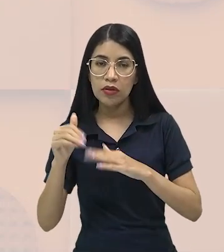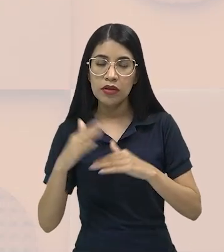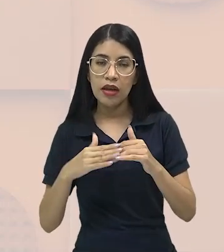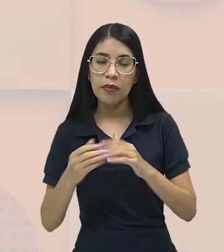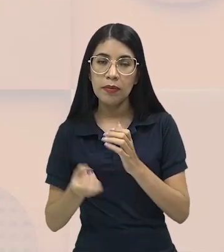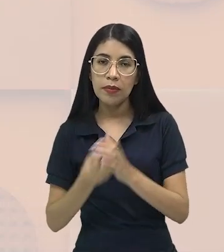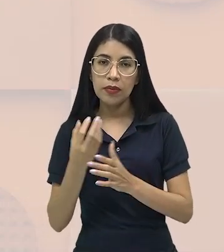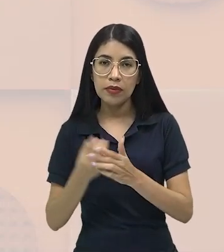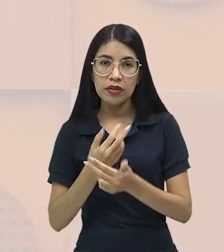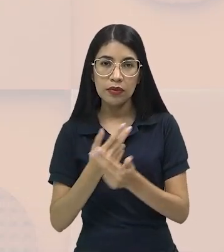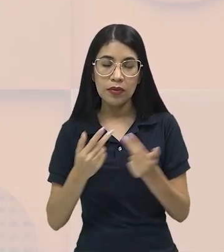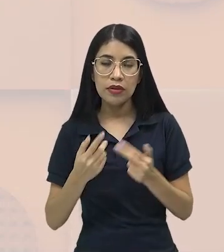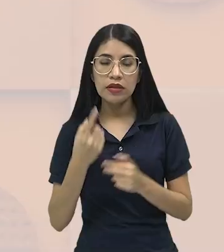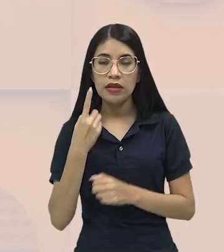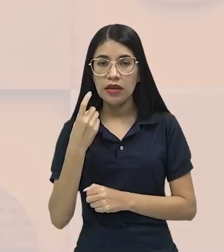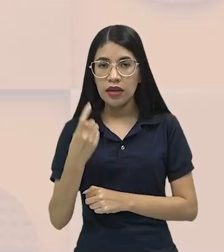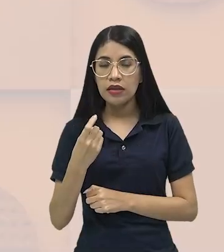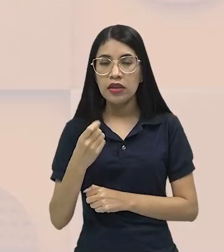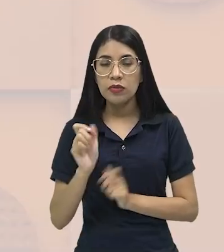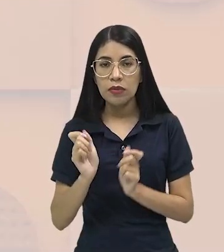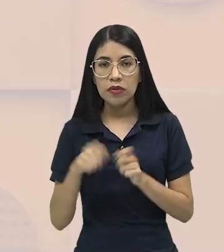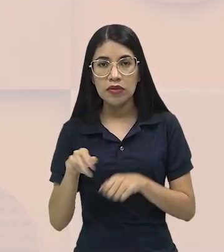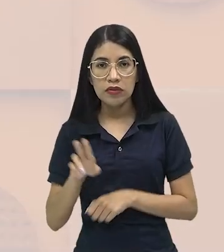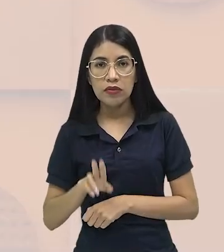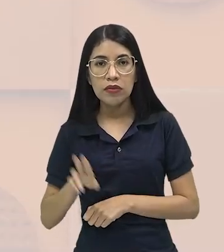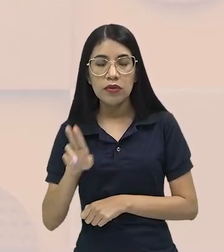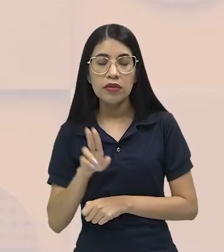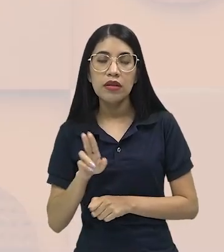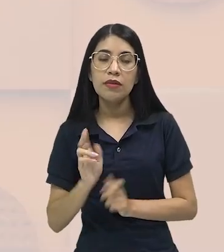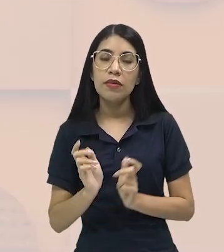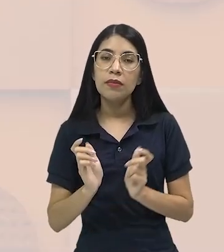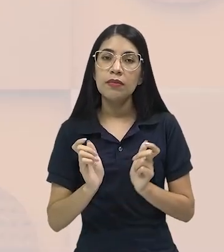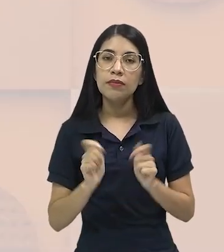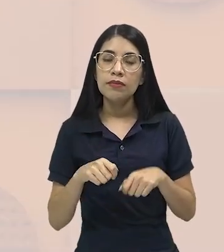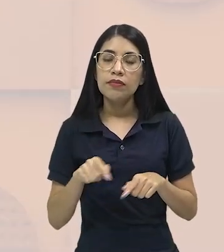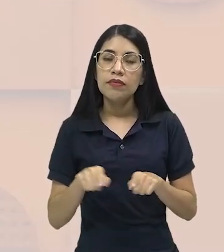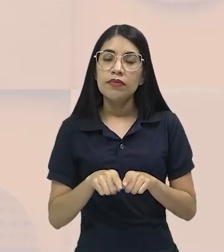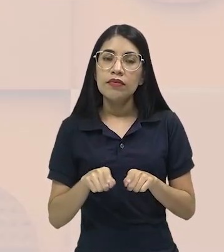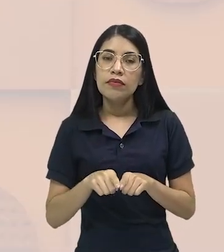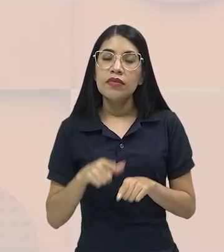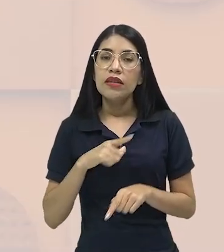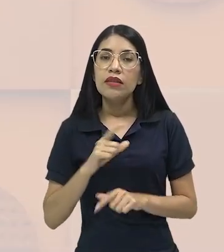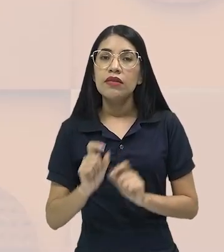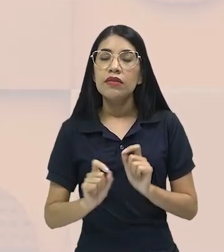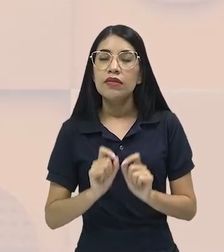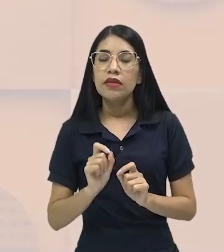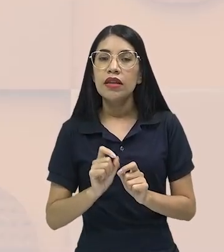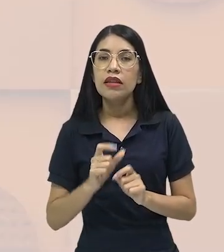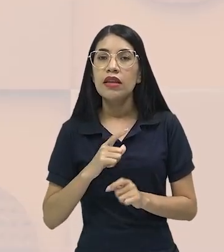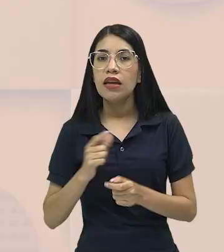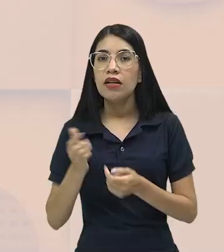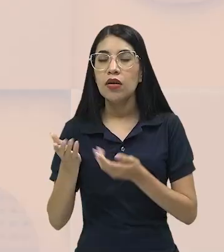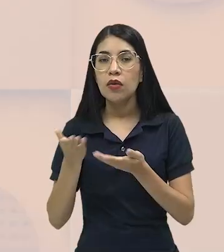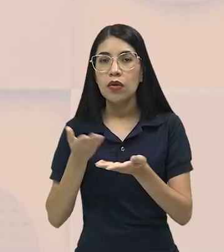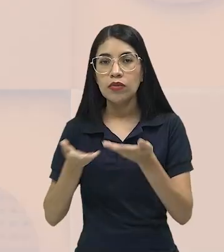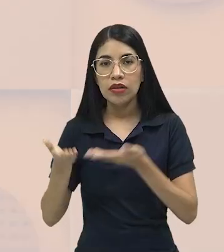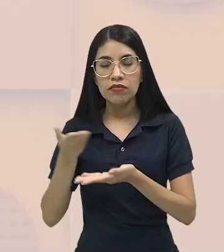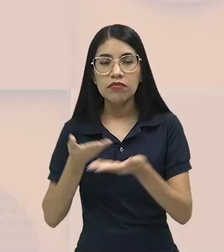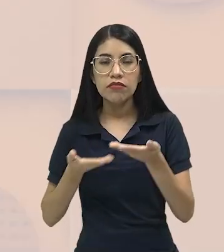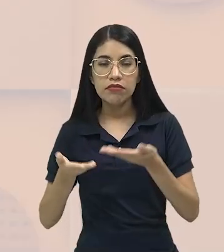que seja interessante para uso, né, para ele poder ter demanda de troca,